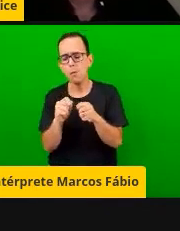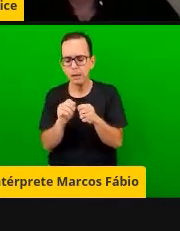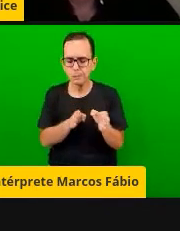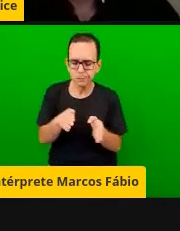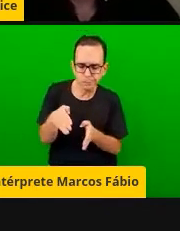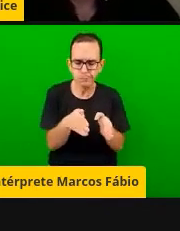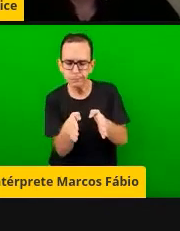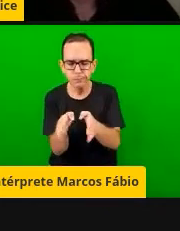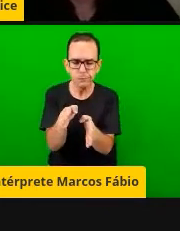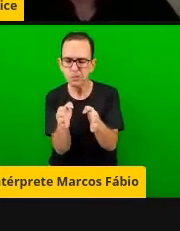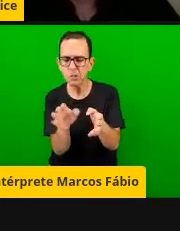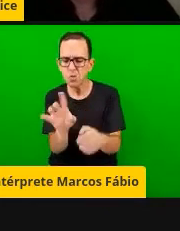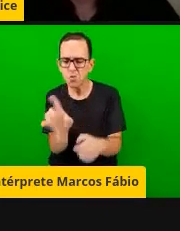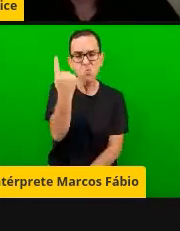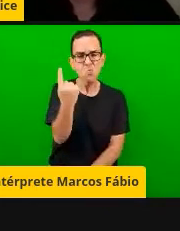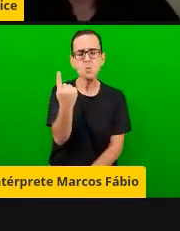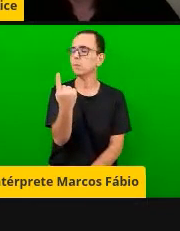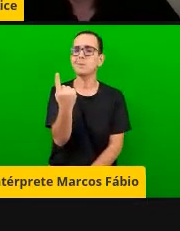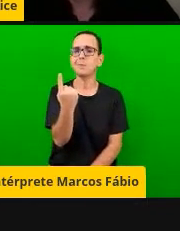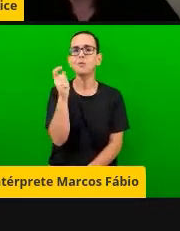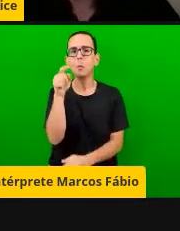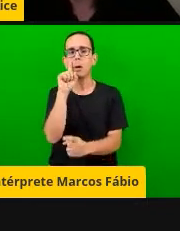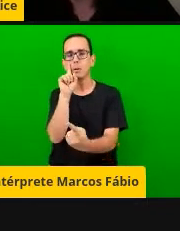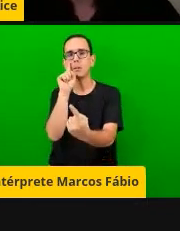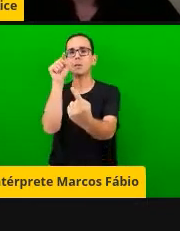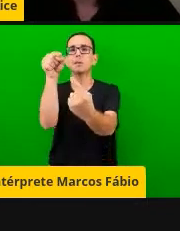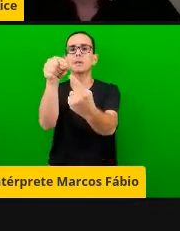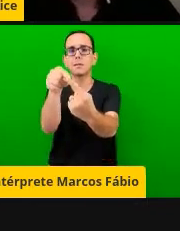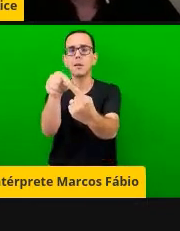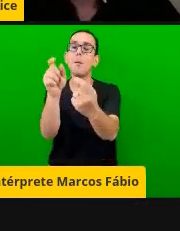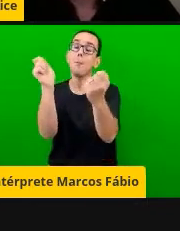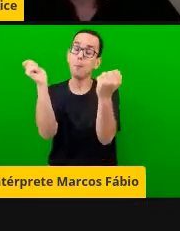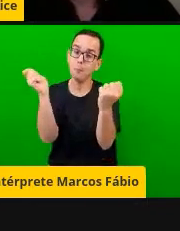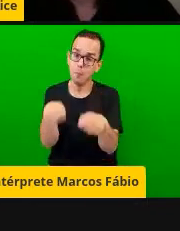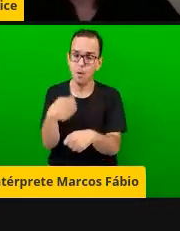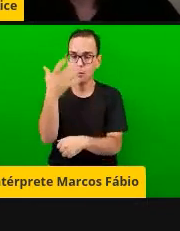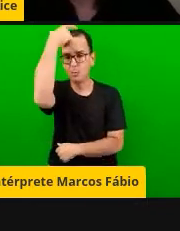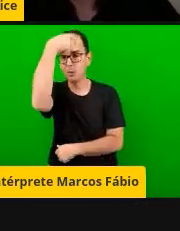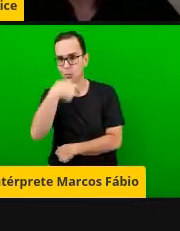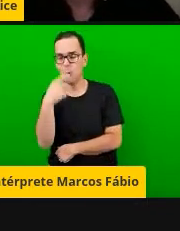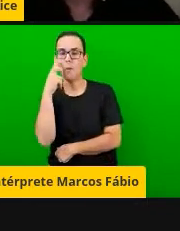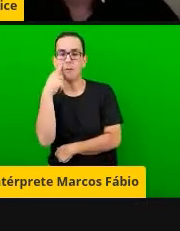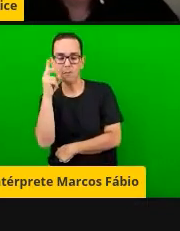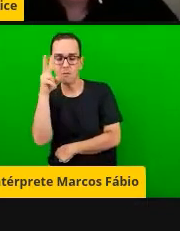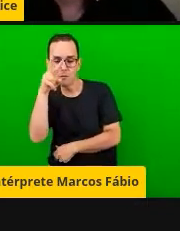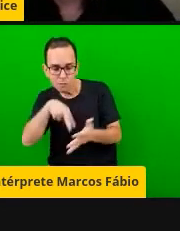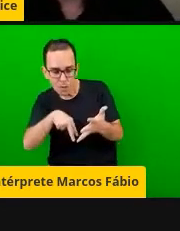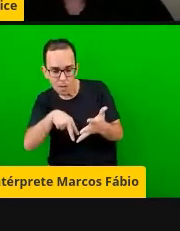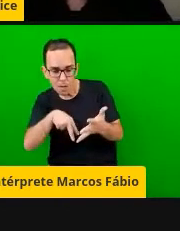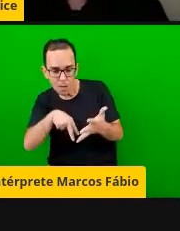coisa única, né, mas a gente aponta sempre para um caminho, que isso é interessante para a pessoa que lê o nosso documento. Então, a gente tem um texto